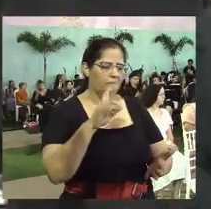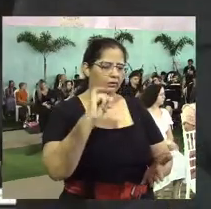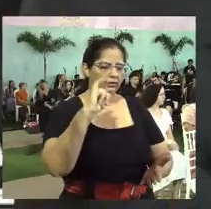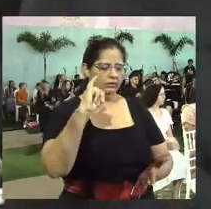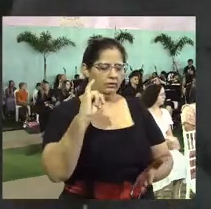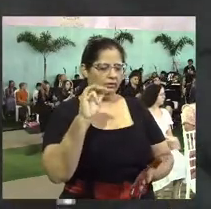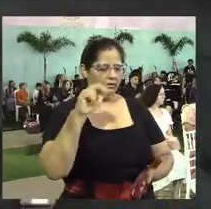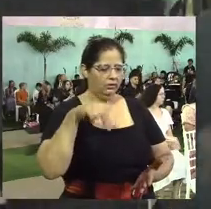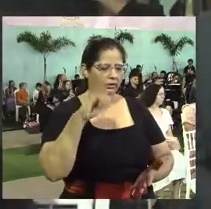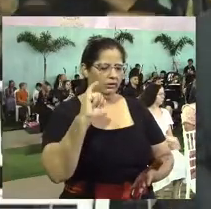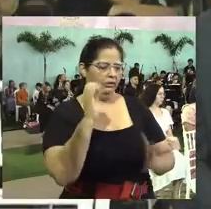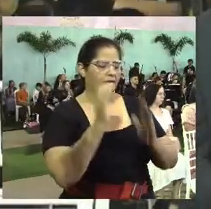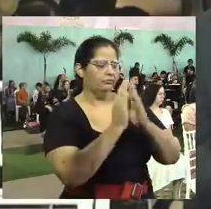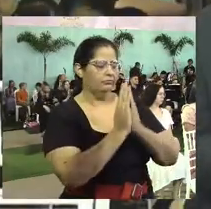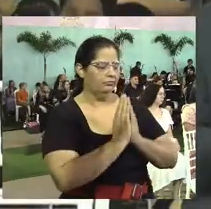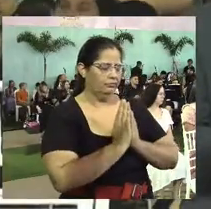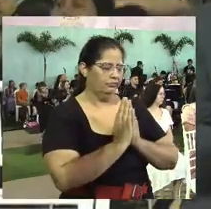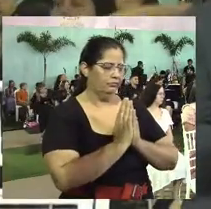oração